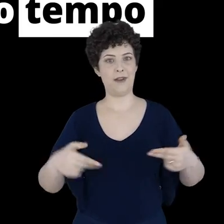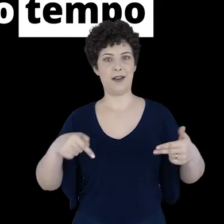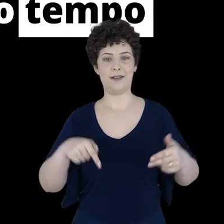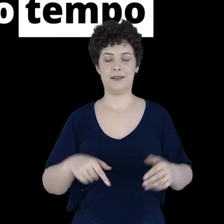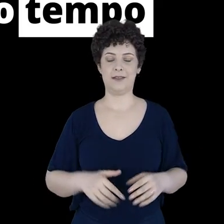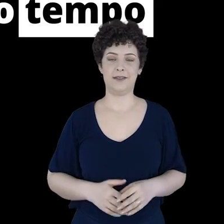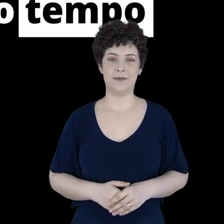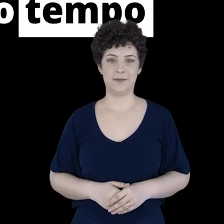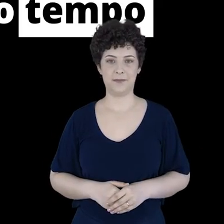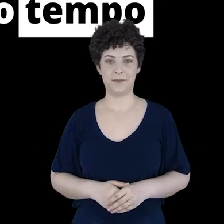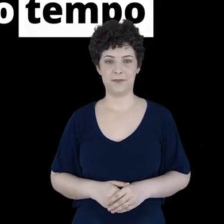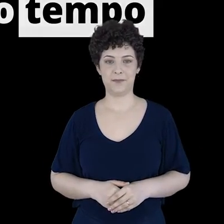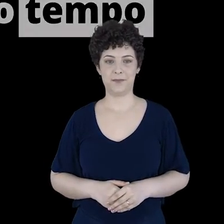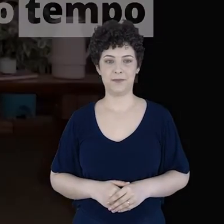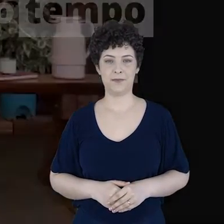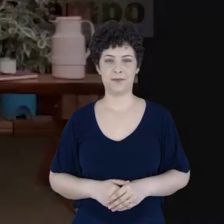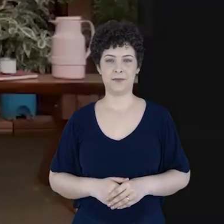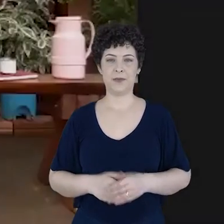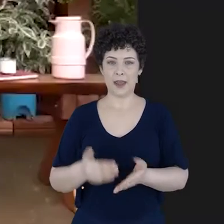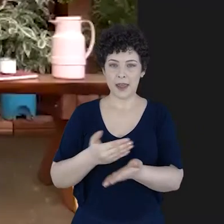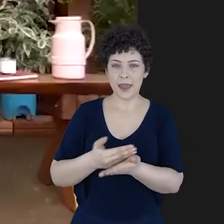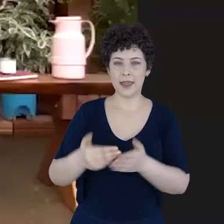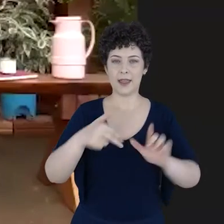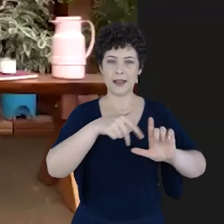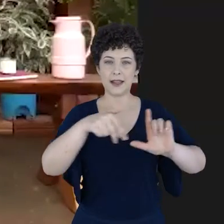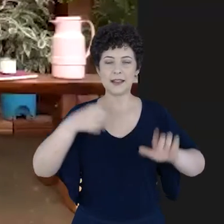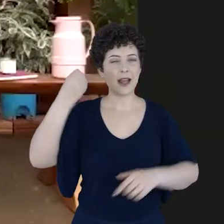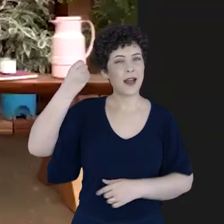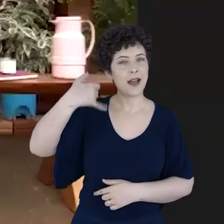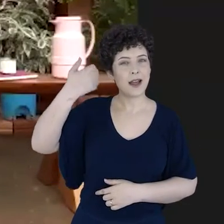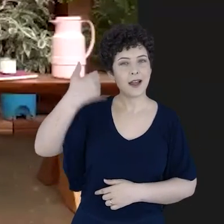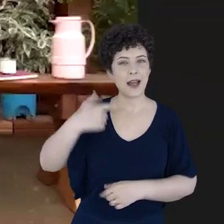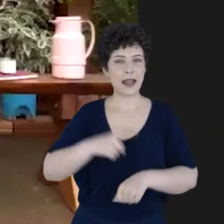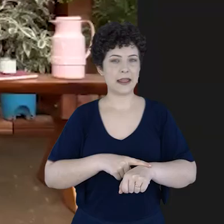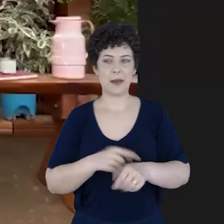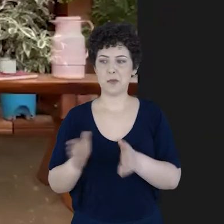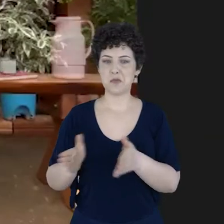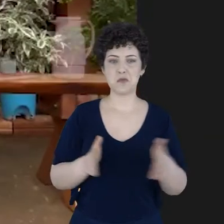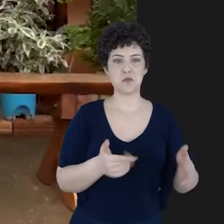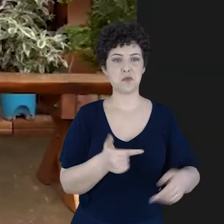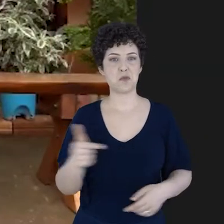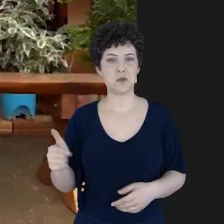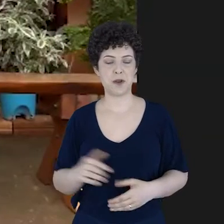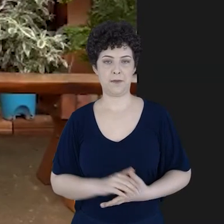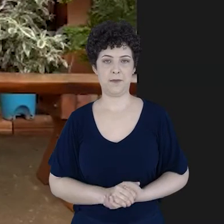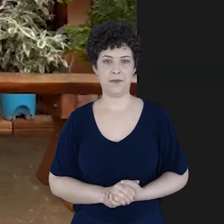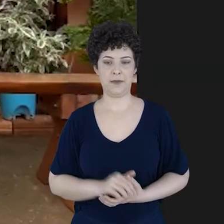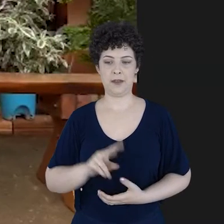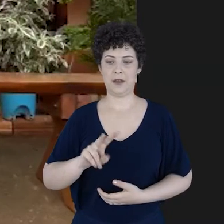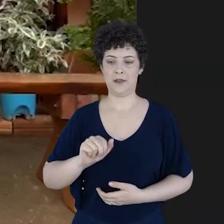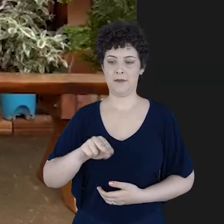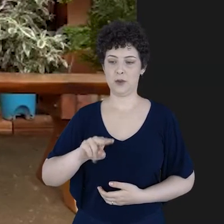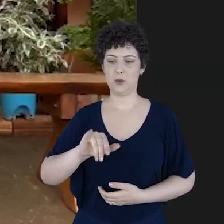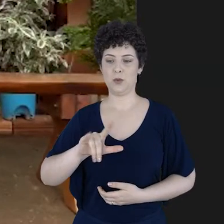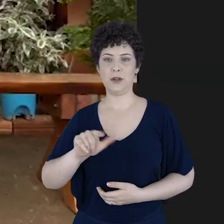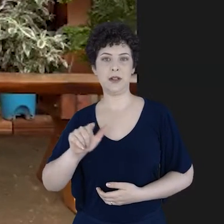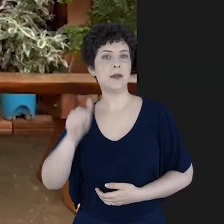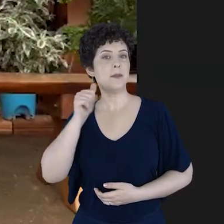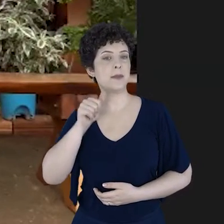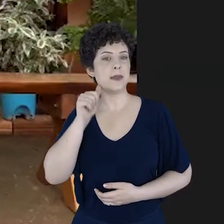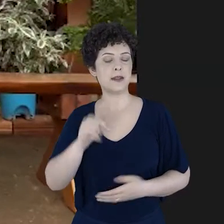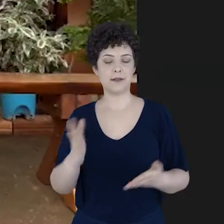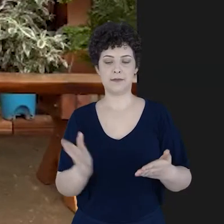banco tem pele preta e cabelo comprido. Início da cena. Atemporal. Manoli passa seus dedos entre as